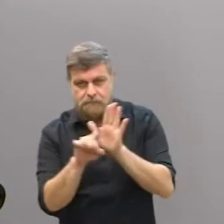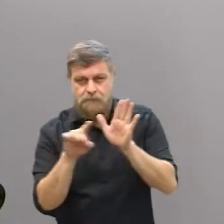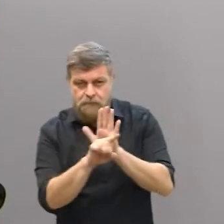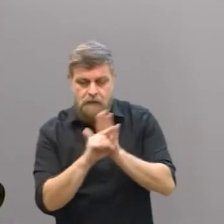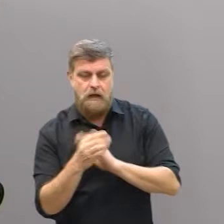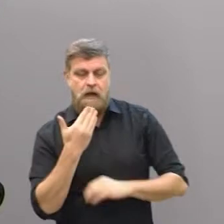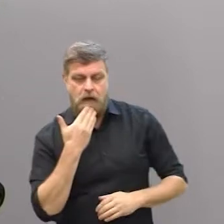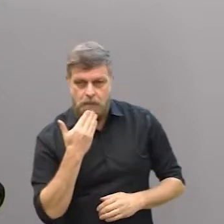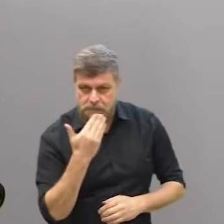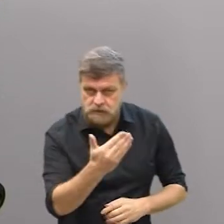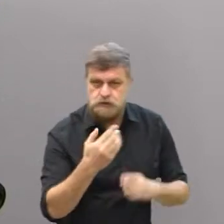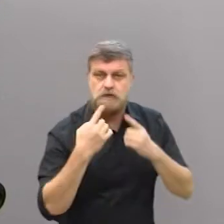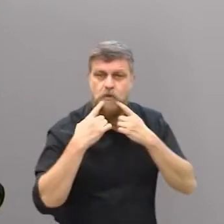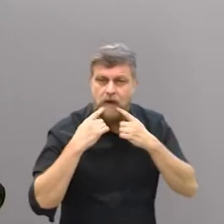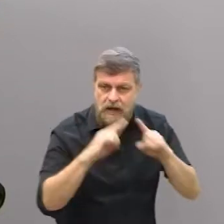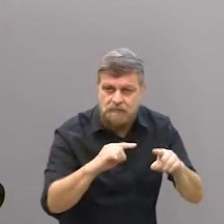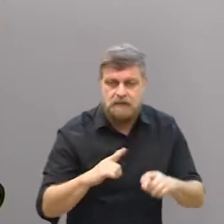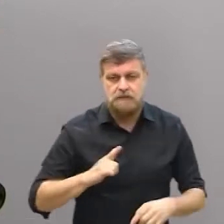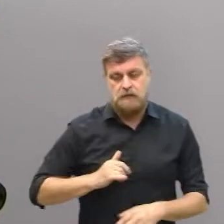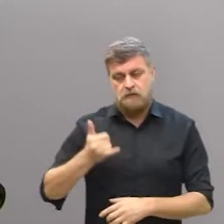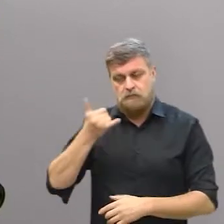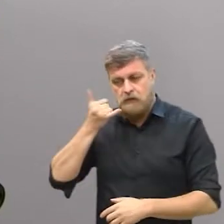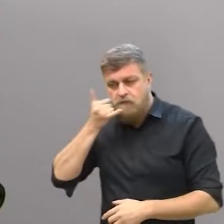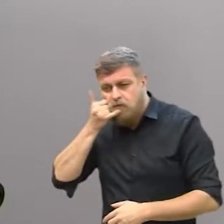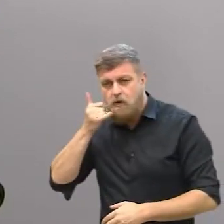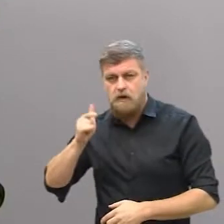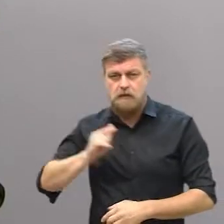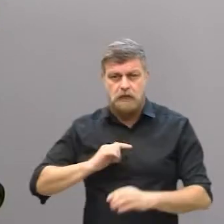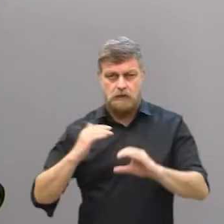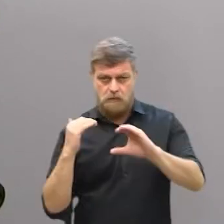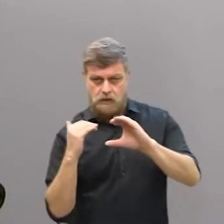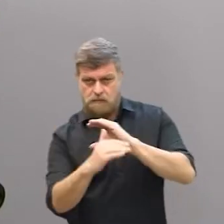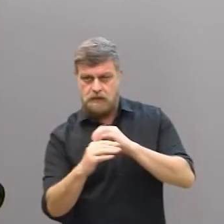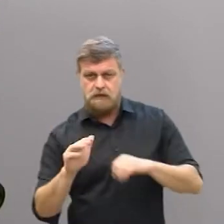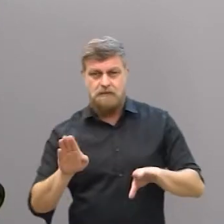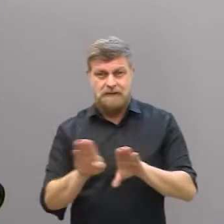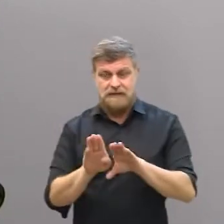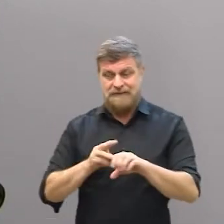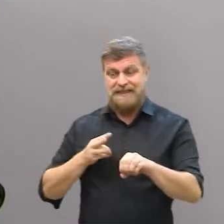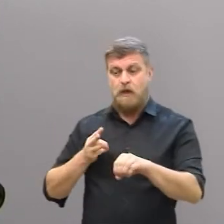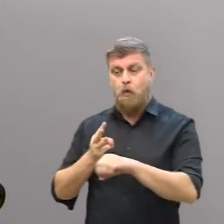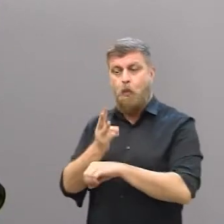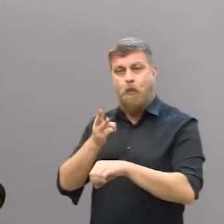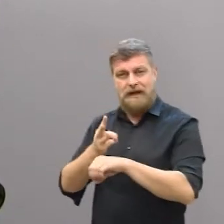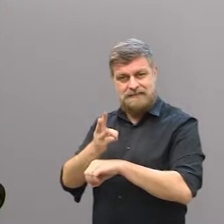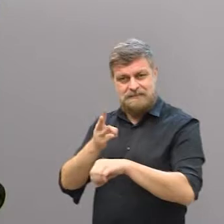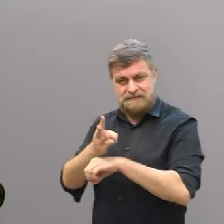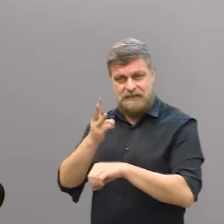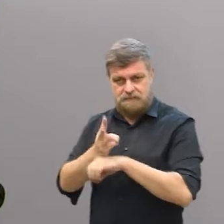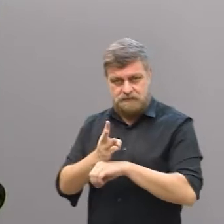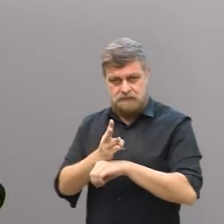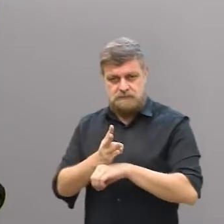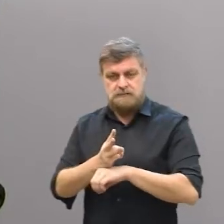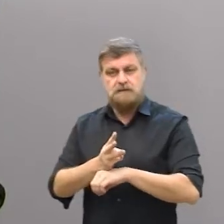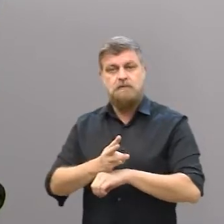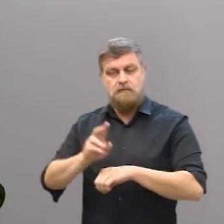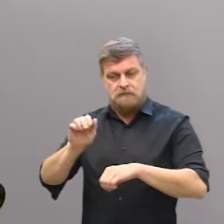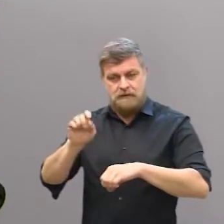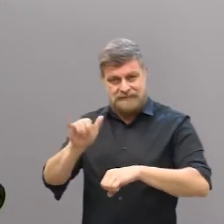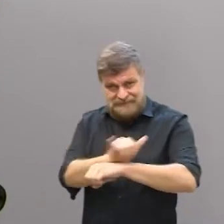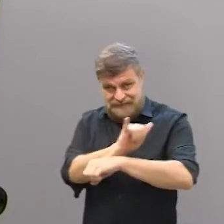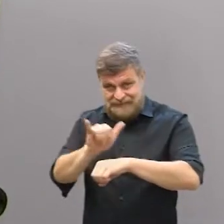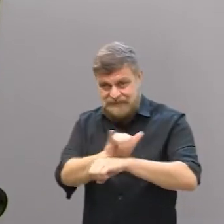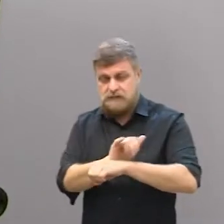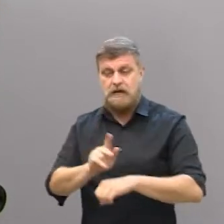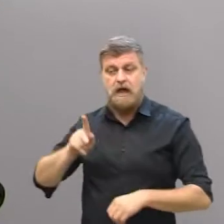suas solicitações, reclamações. O telefone, o e-mail, o próprio WhatsApp, são ferramentas